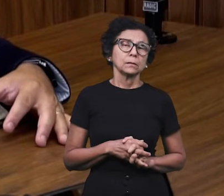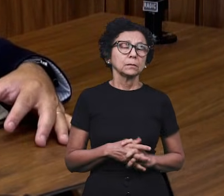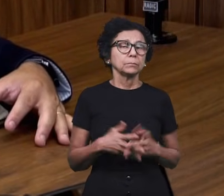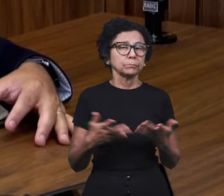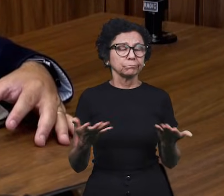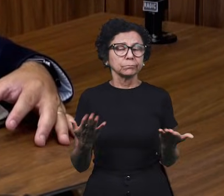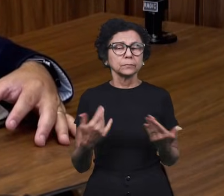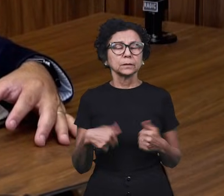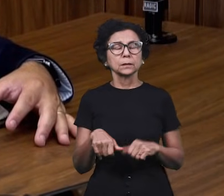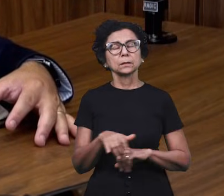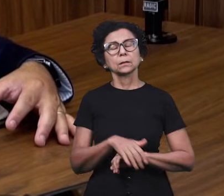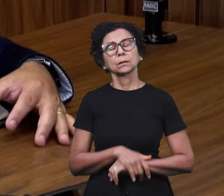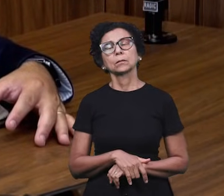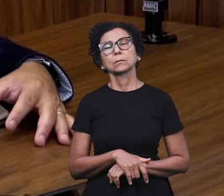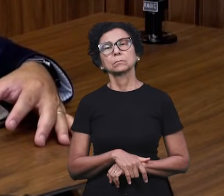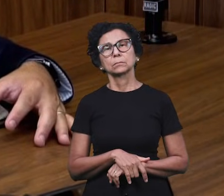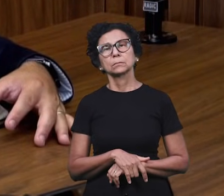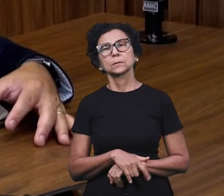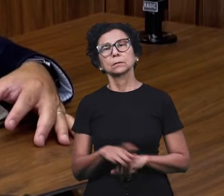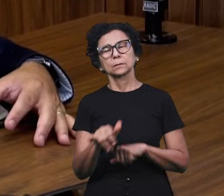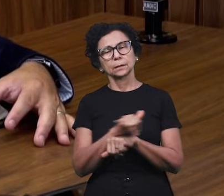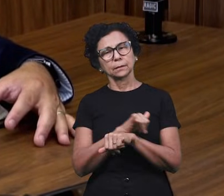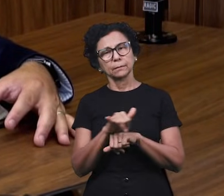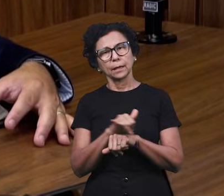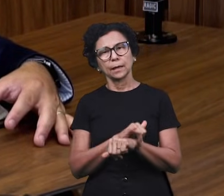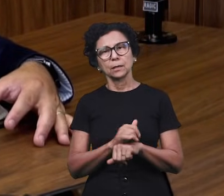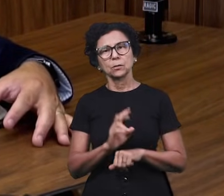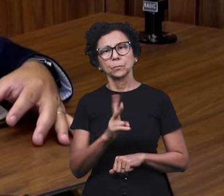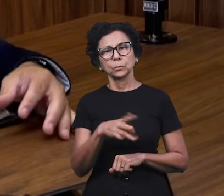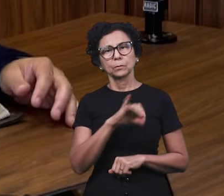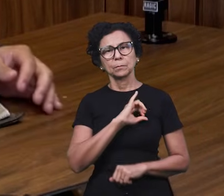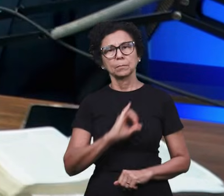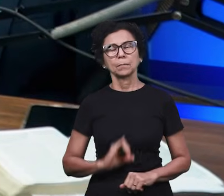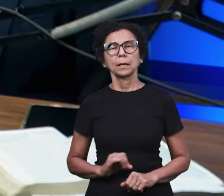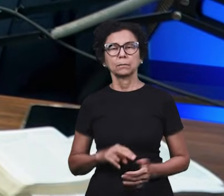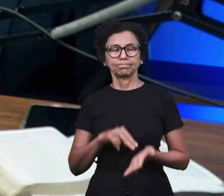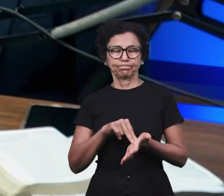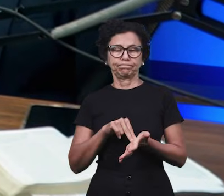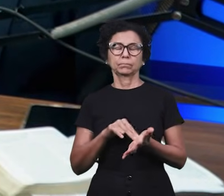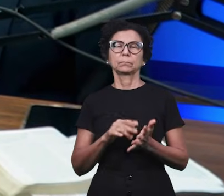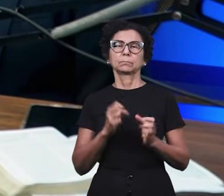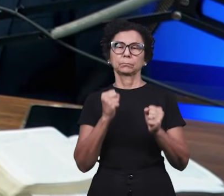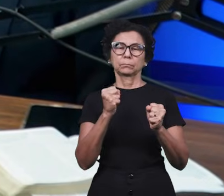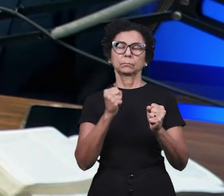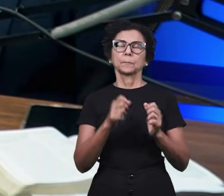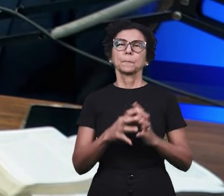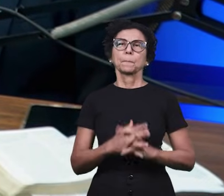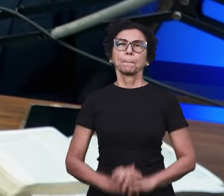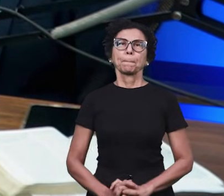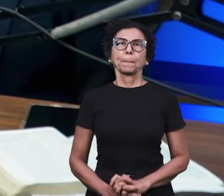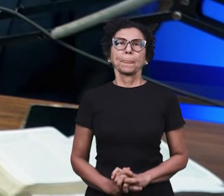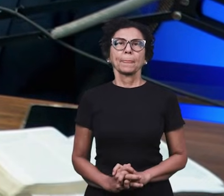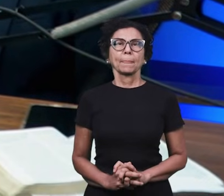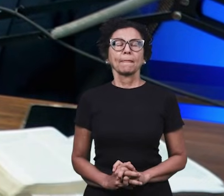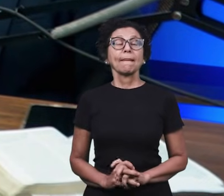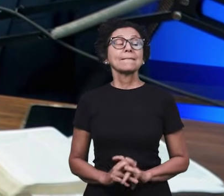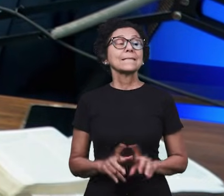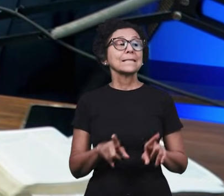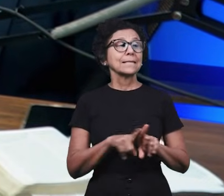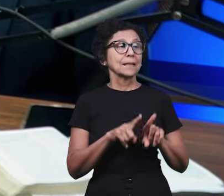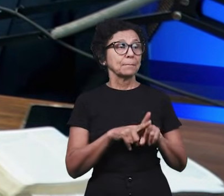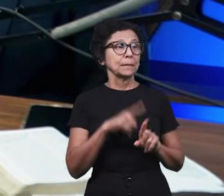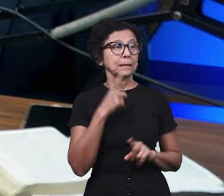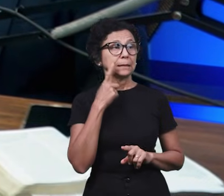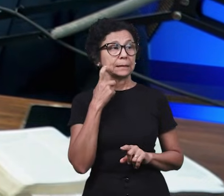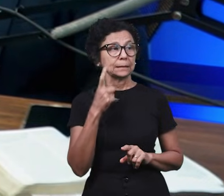adotadas para continuar com o Império. Pastor Felipe, só uma colocação, antes de a gente fechar essa parte histórica, que é